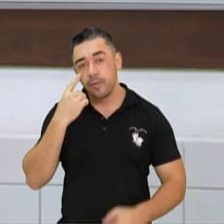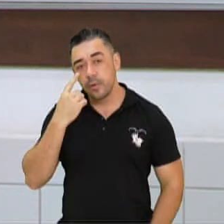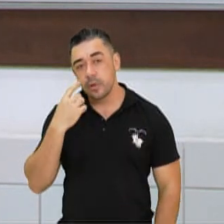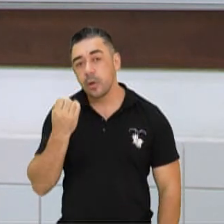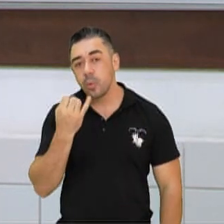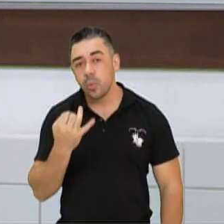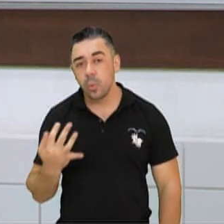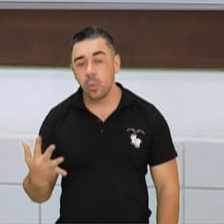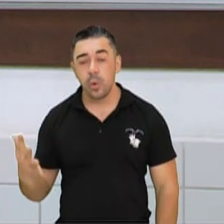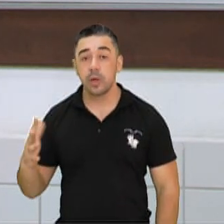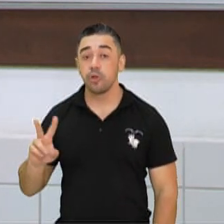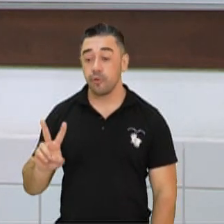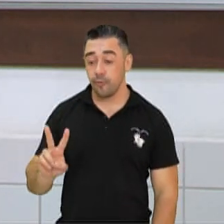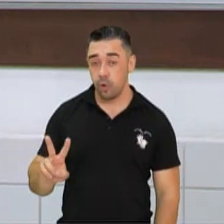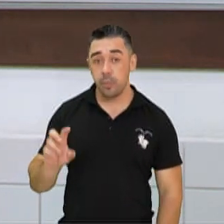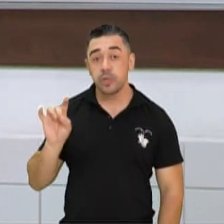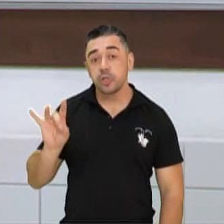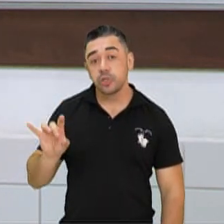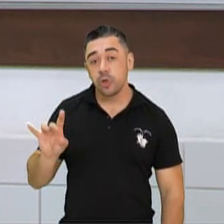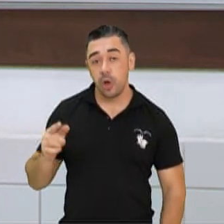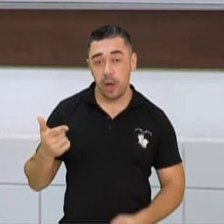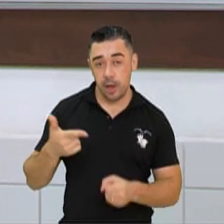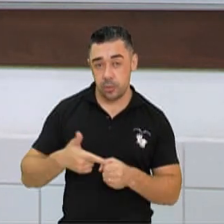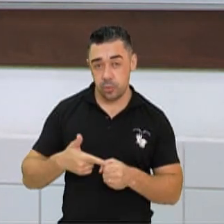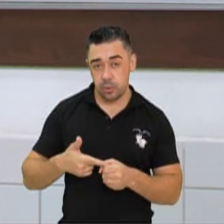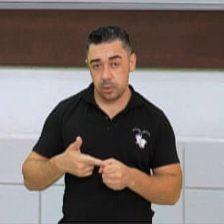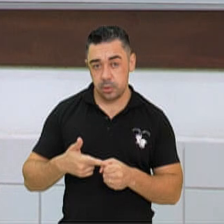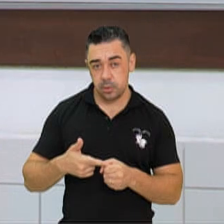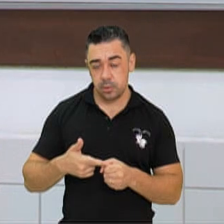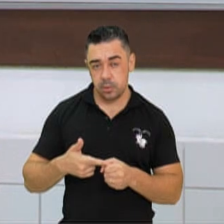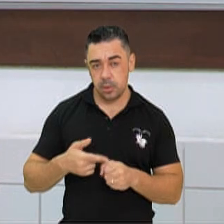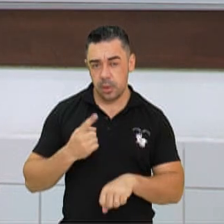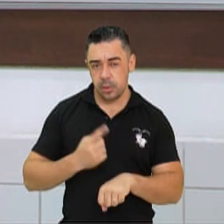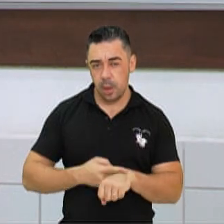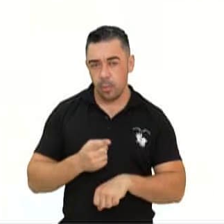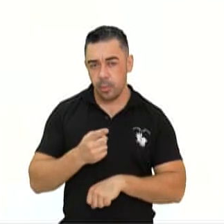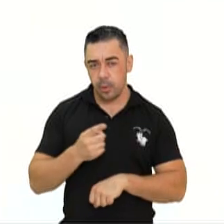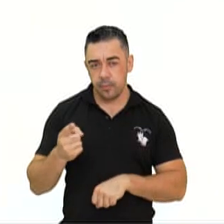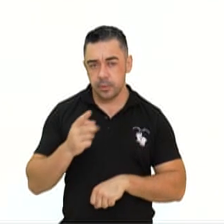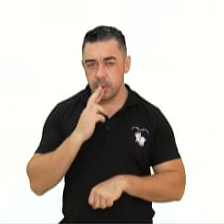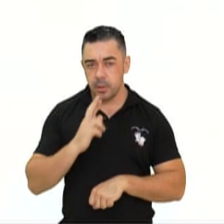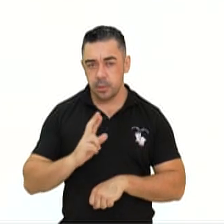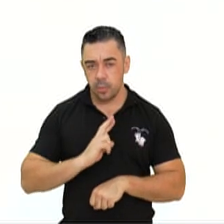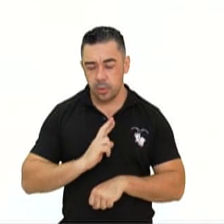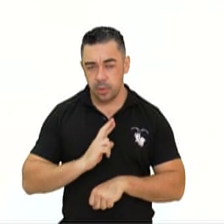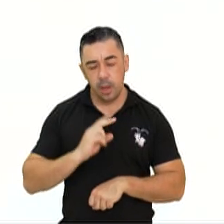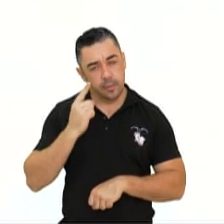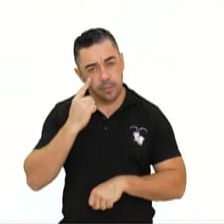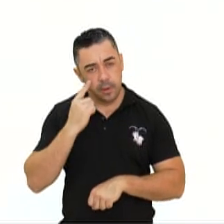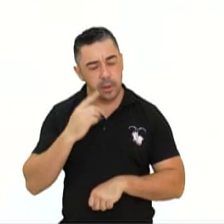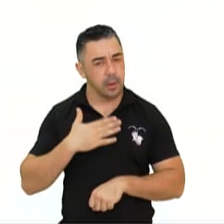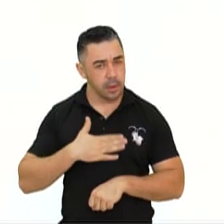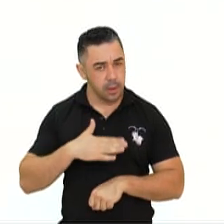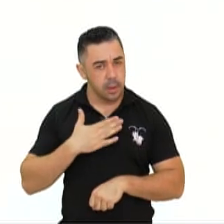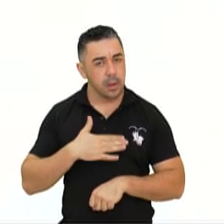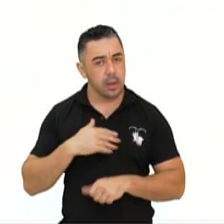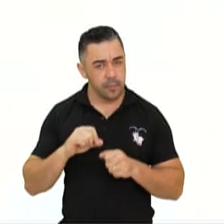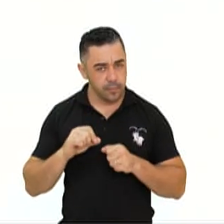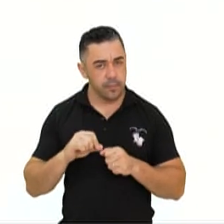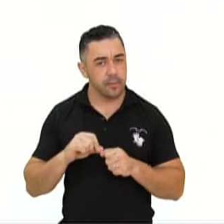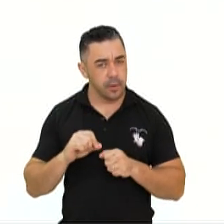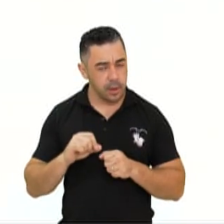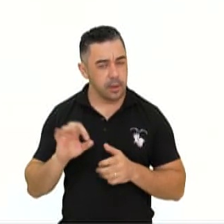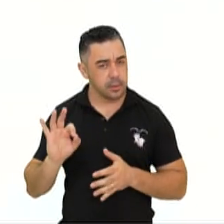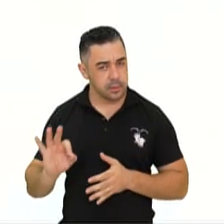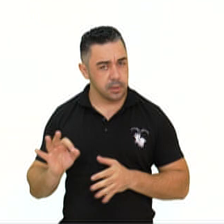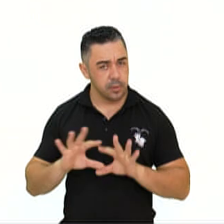que é o volume somente da gasolina. Então, um tempinho aí para vocês responderem, fazerem com carinho, aplicarem a fórmula, a gente já volta